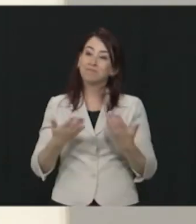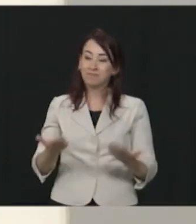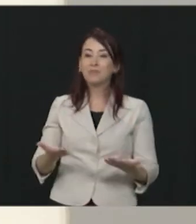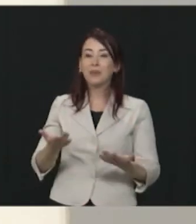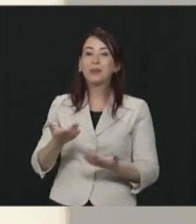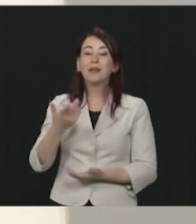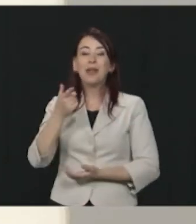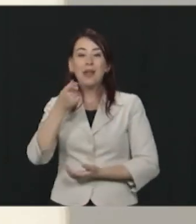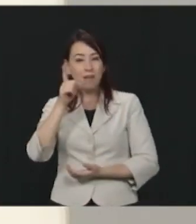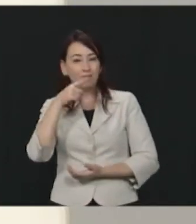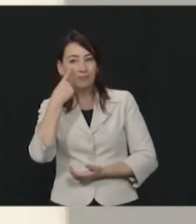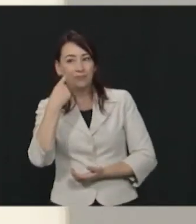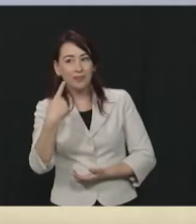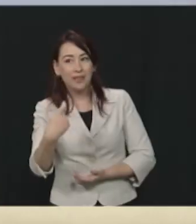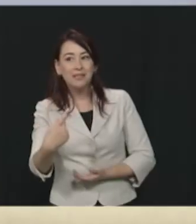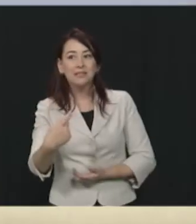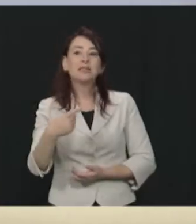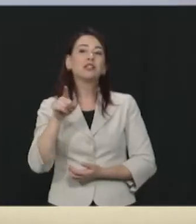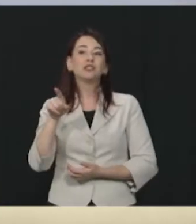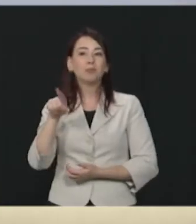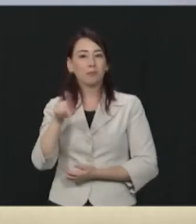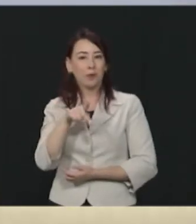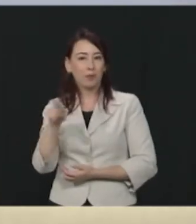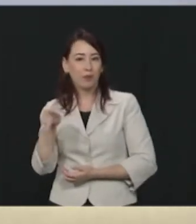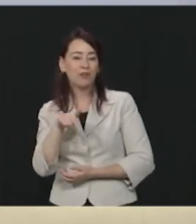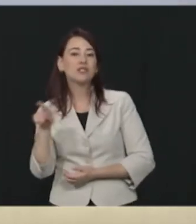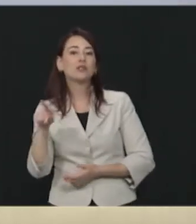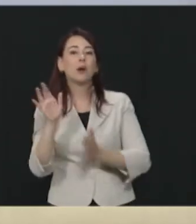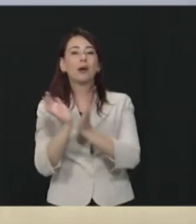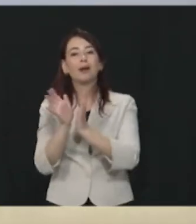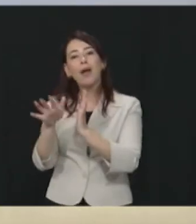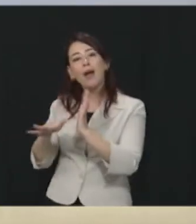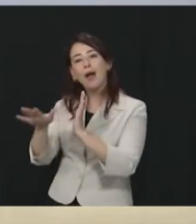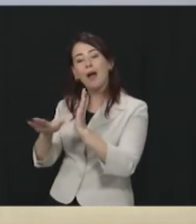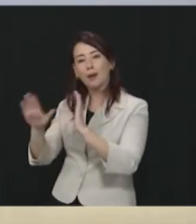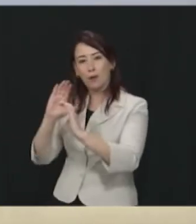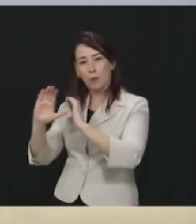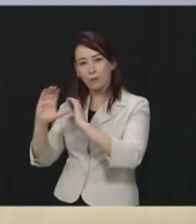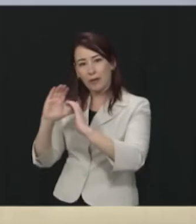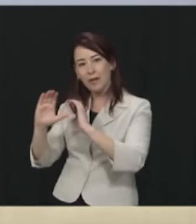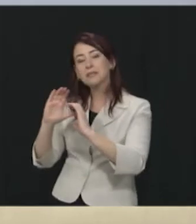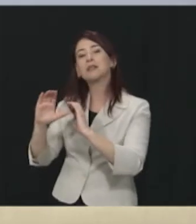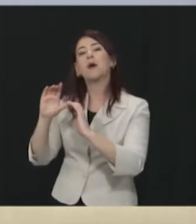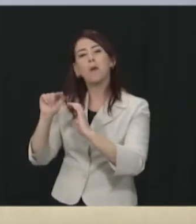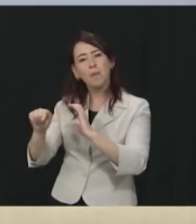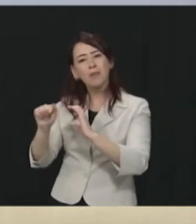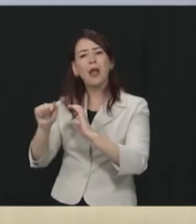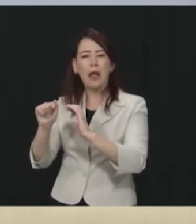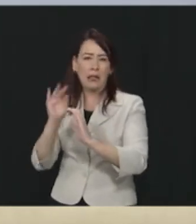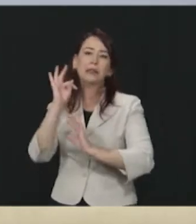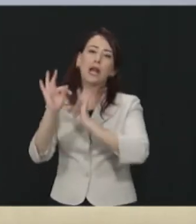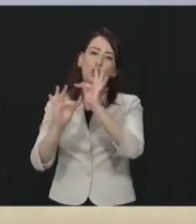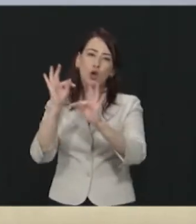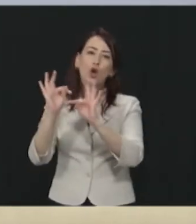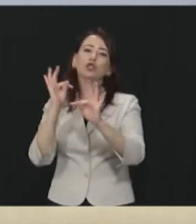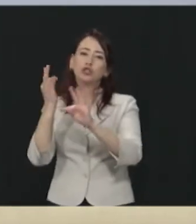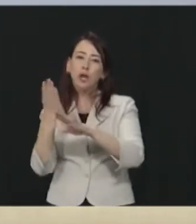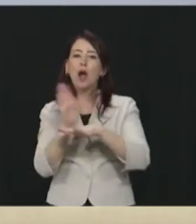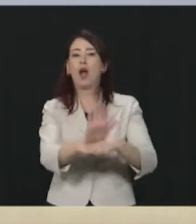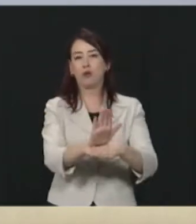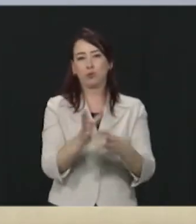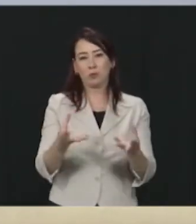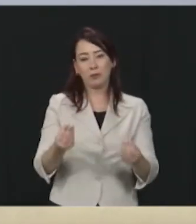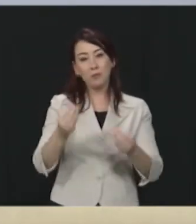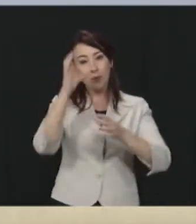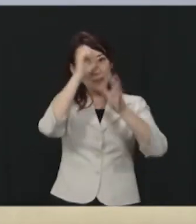comunicação. Então, a gente vê que realmente as tecnologias têm auxiliado muito o aprendizado da Libras, e